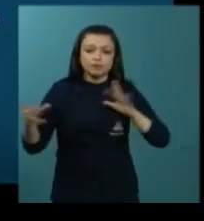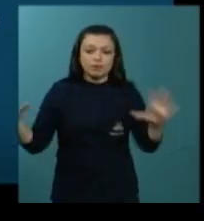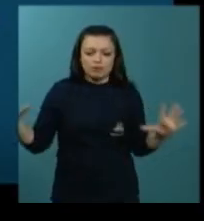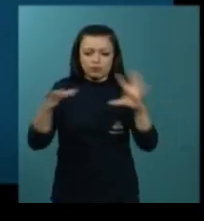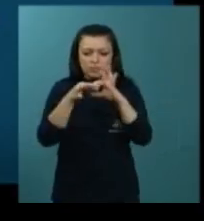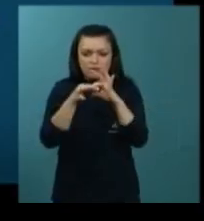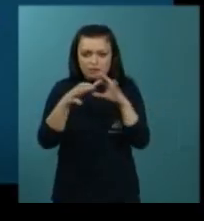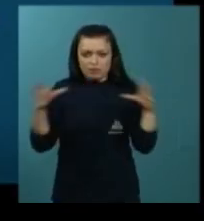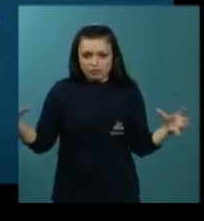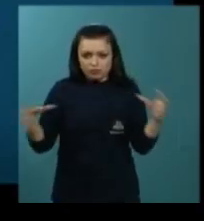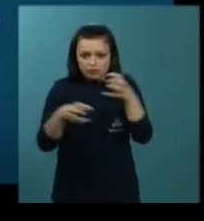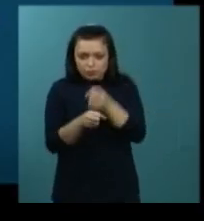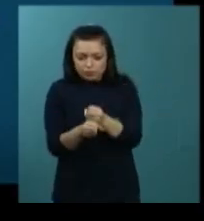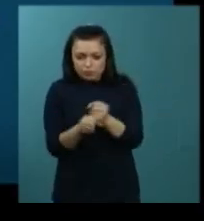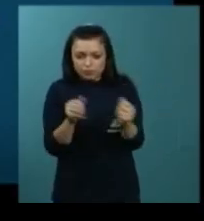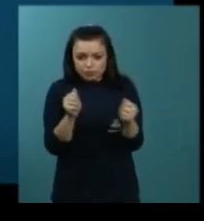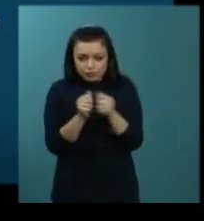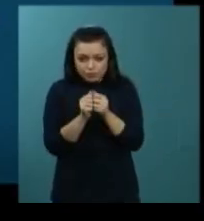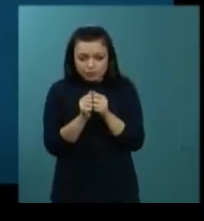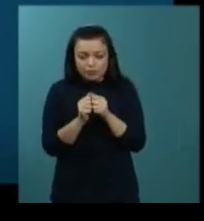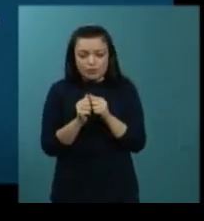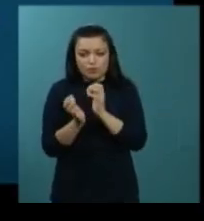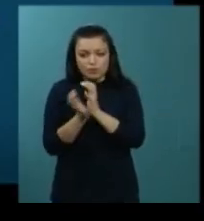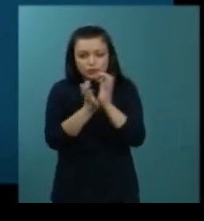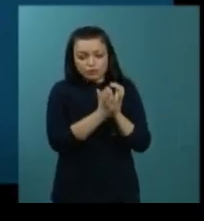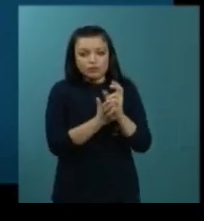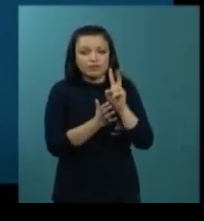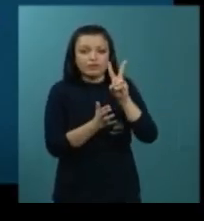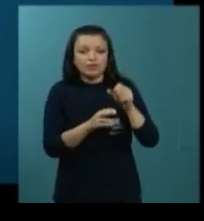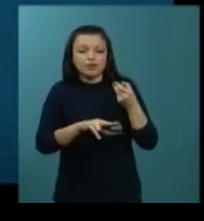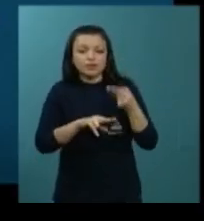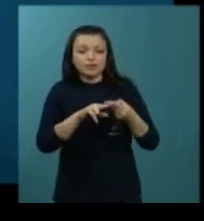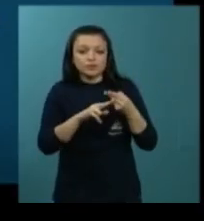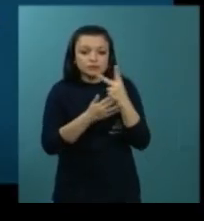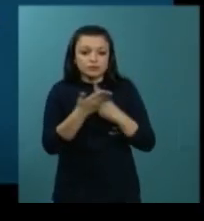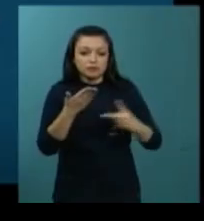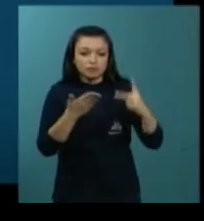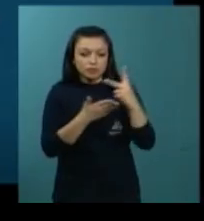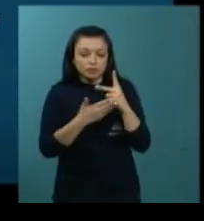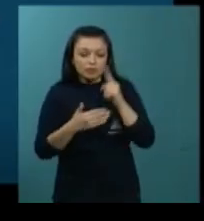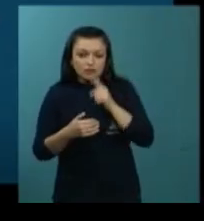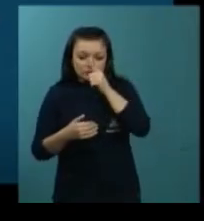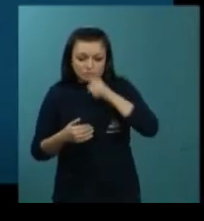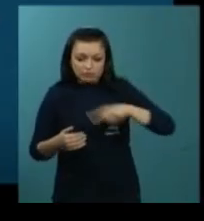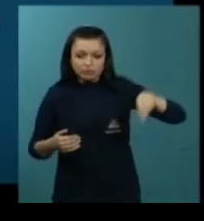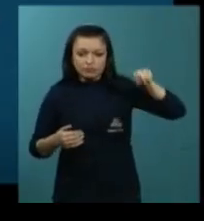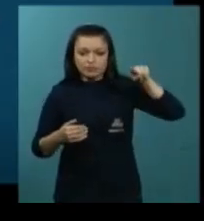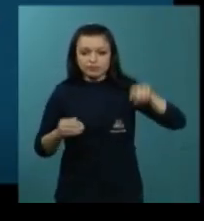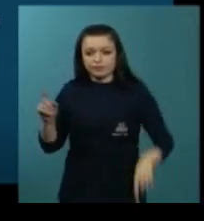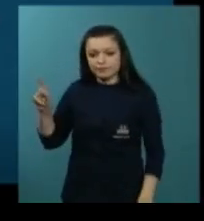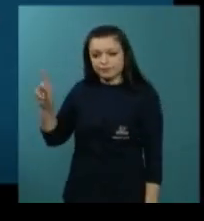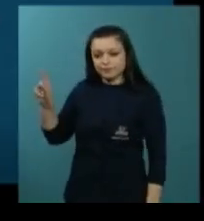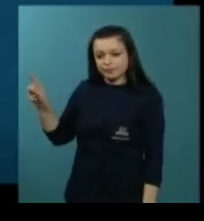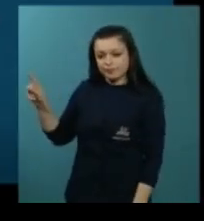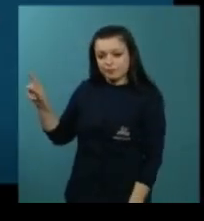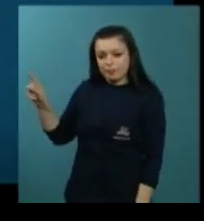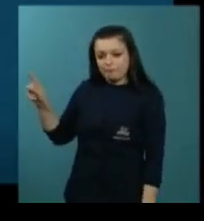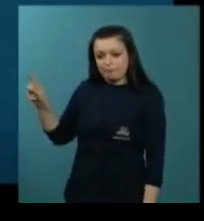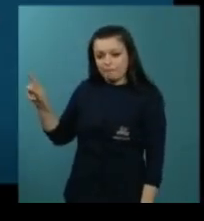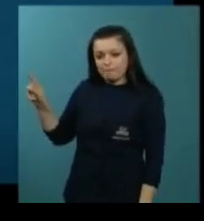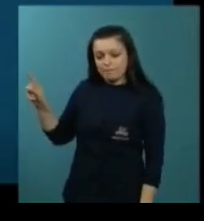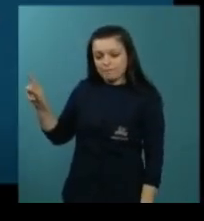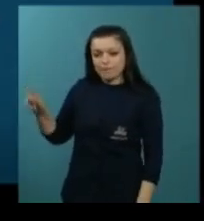conjuntos nós representaremos por um símbolo que nos lembra uma letra U.